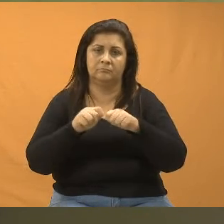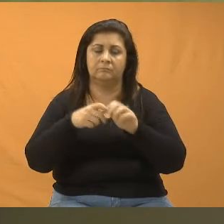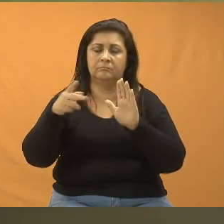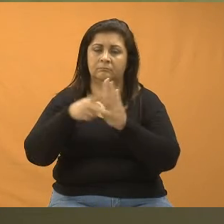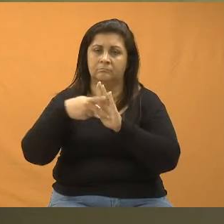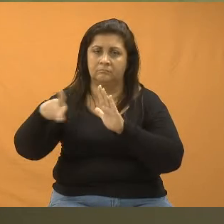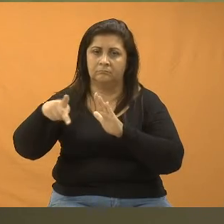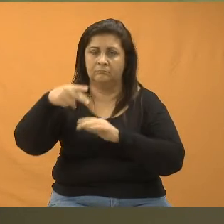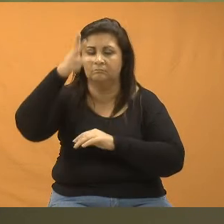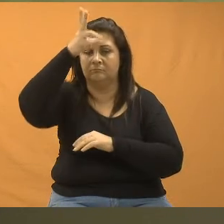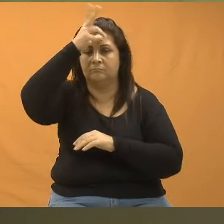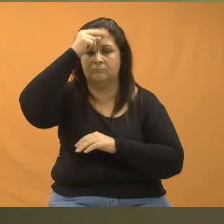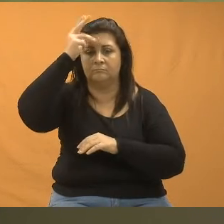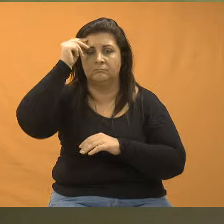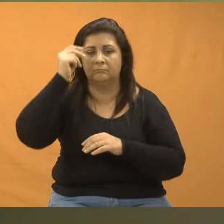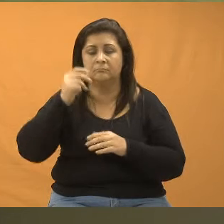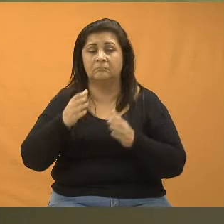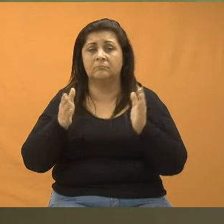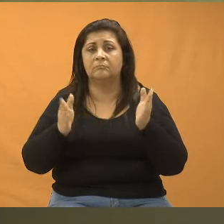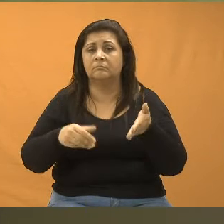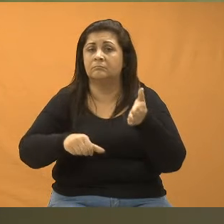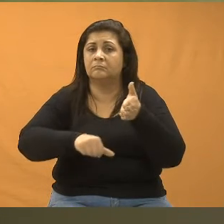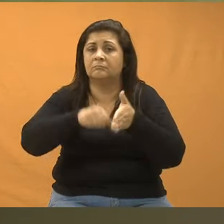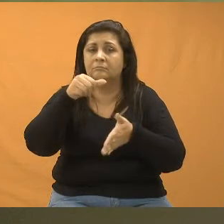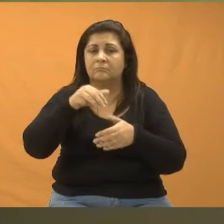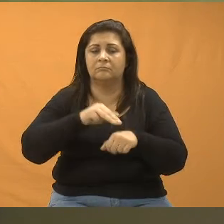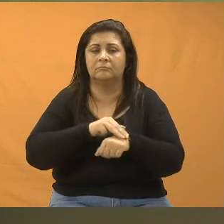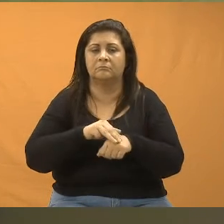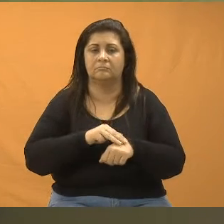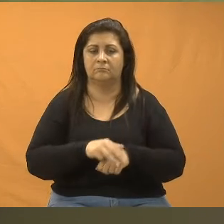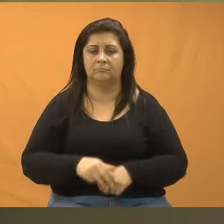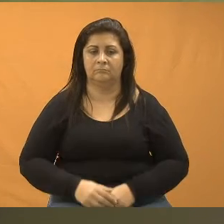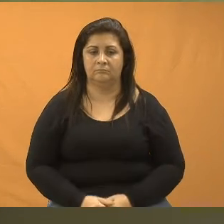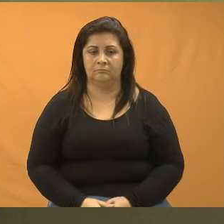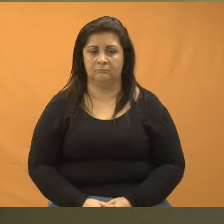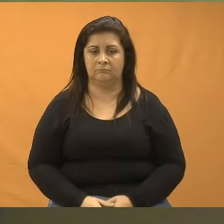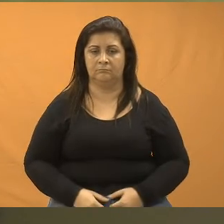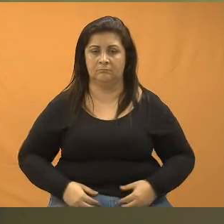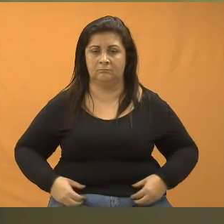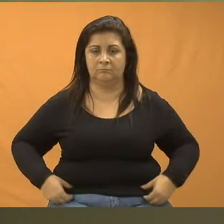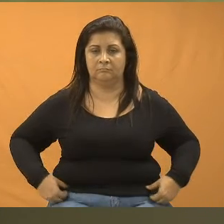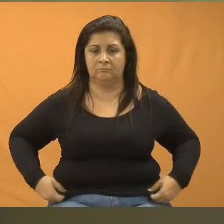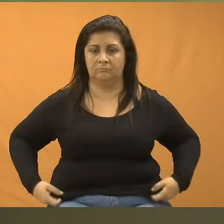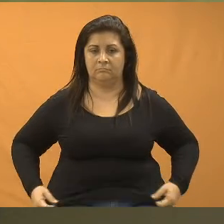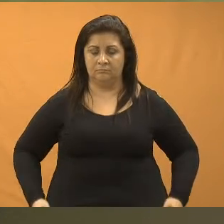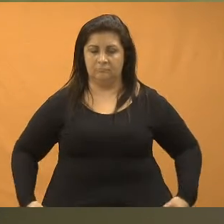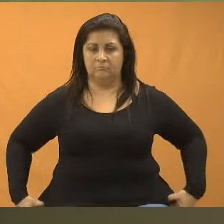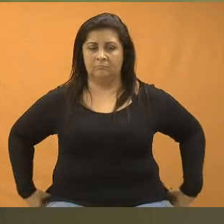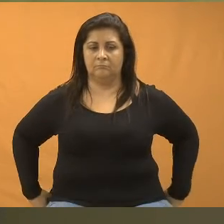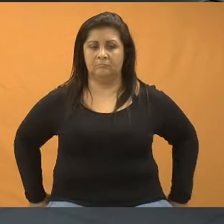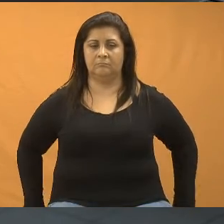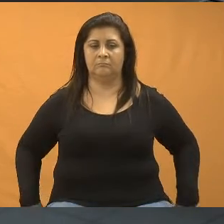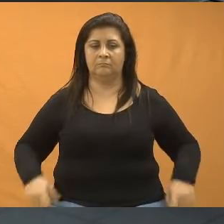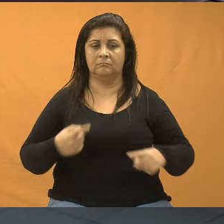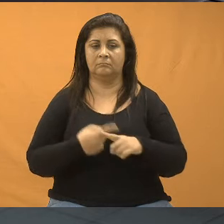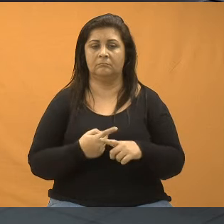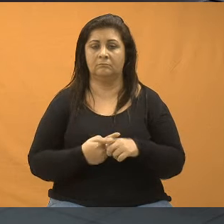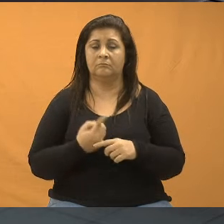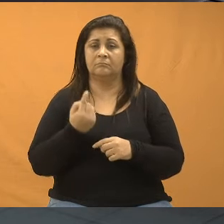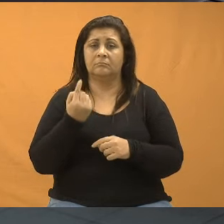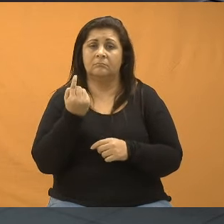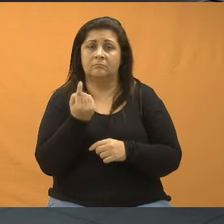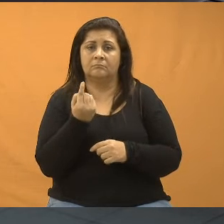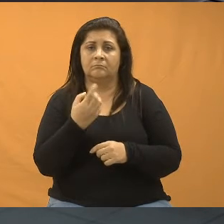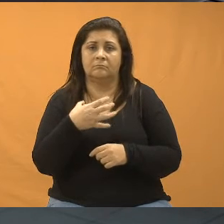então, a gente está no começo das discussões que pode, sim, levar uma saída ou outra. Porque é uma única forma da gente